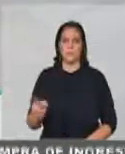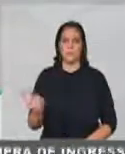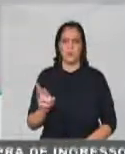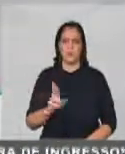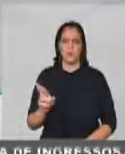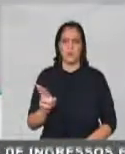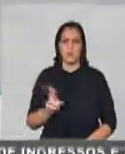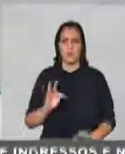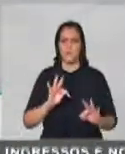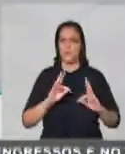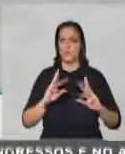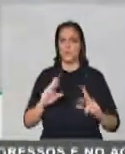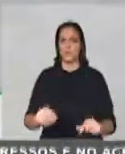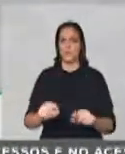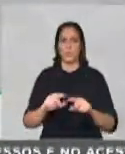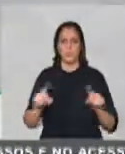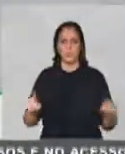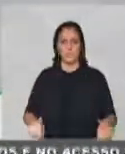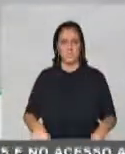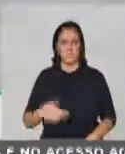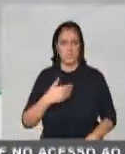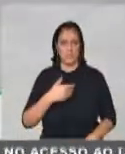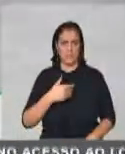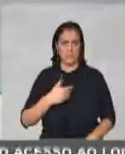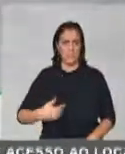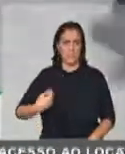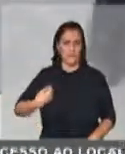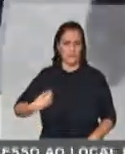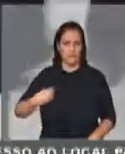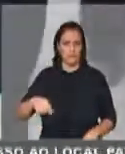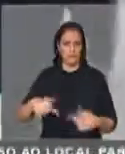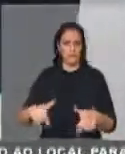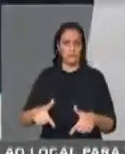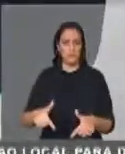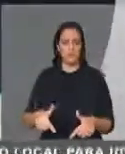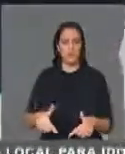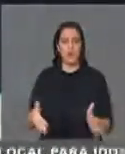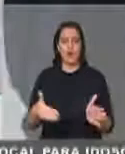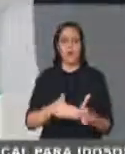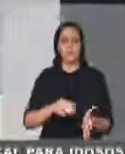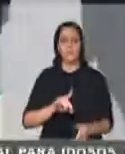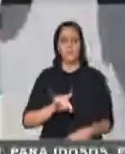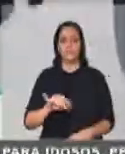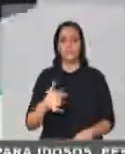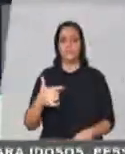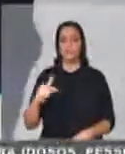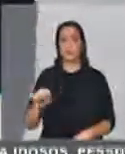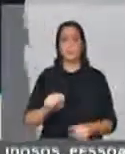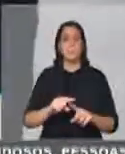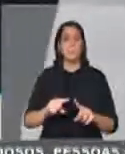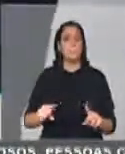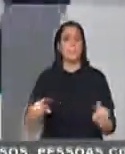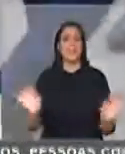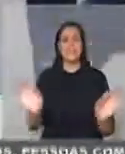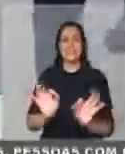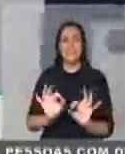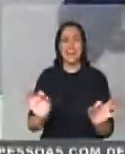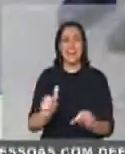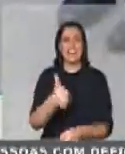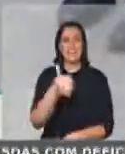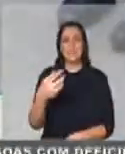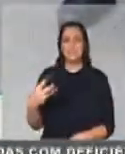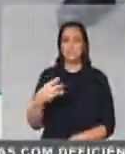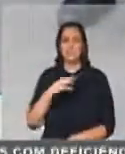servidores e só dia 28 o restante e sem nenhum anúncio desse terceiro. Está havendo uma